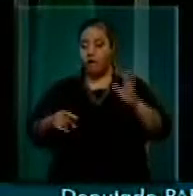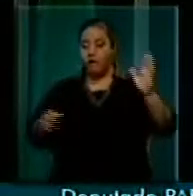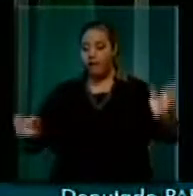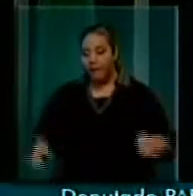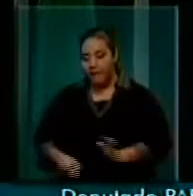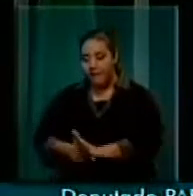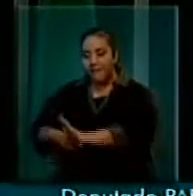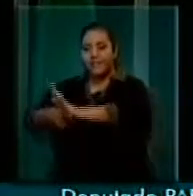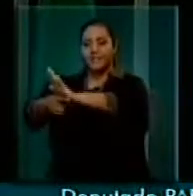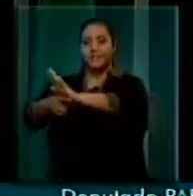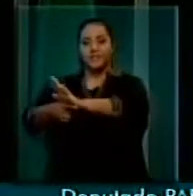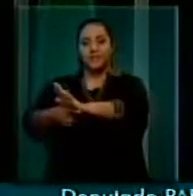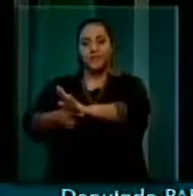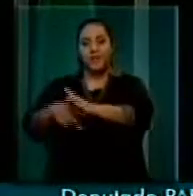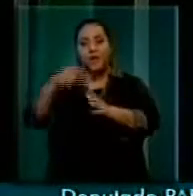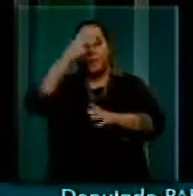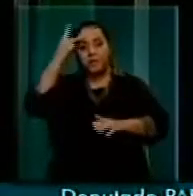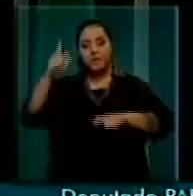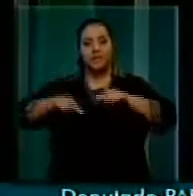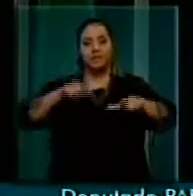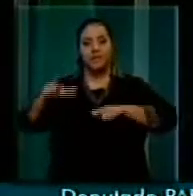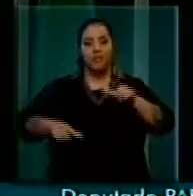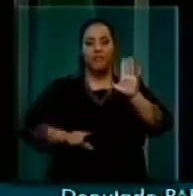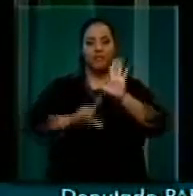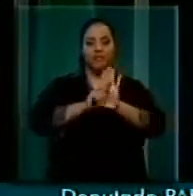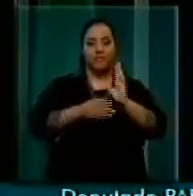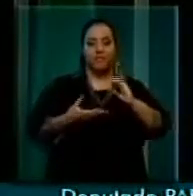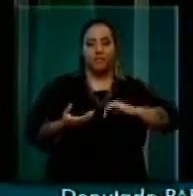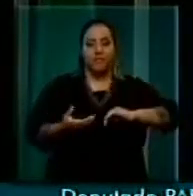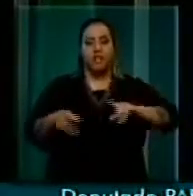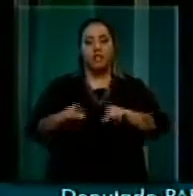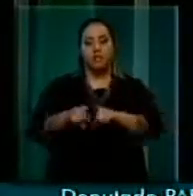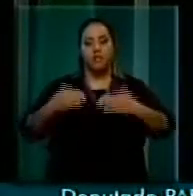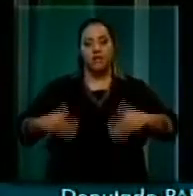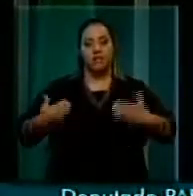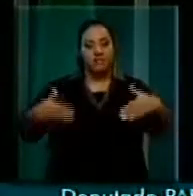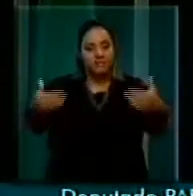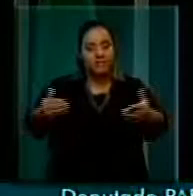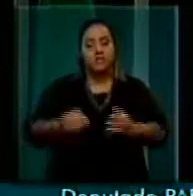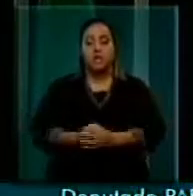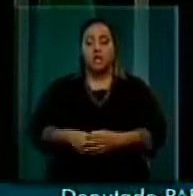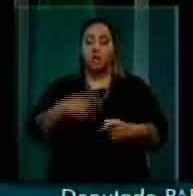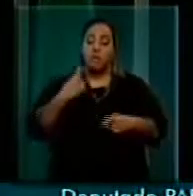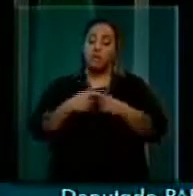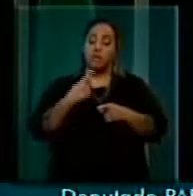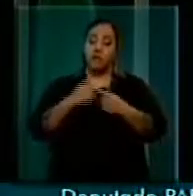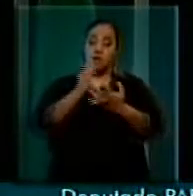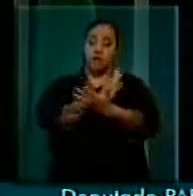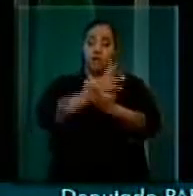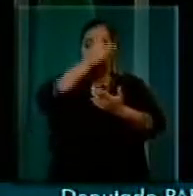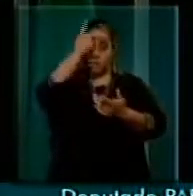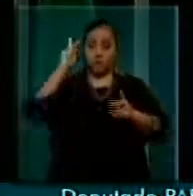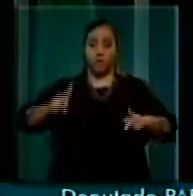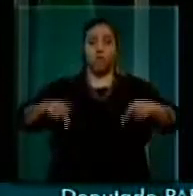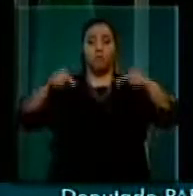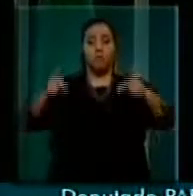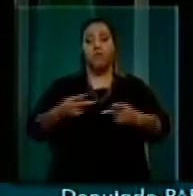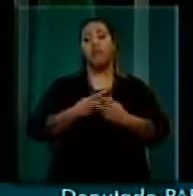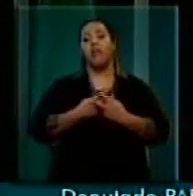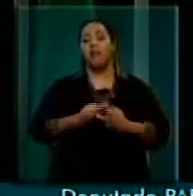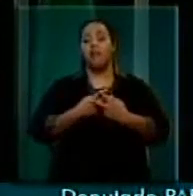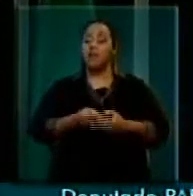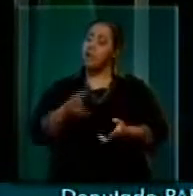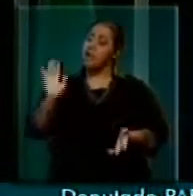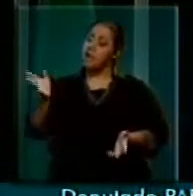no legislativo pessoas de maus antecedentes. Essa tolerância é que faz com que muita gente se oponha